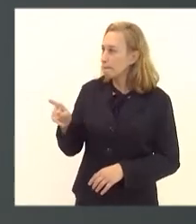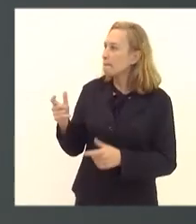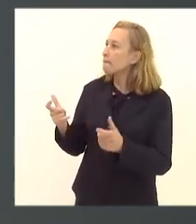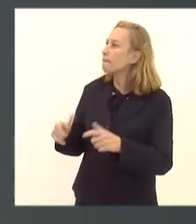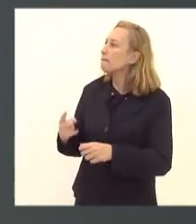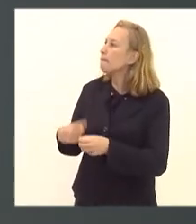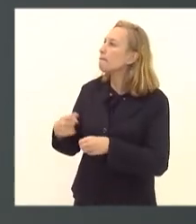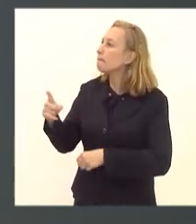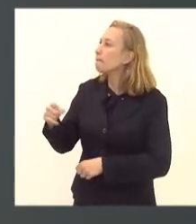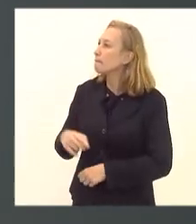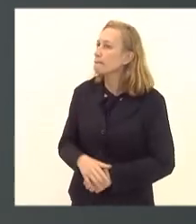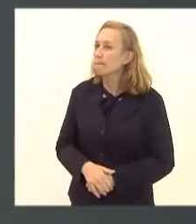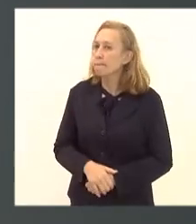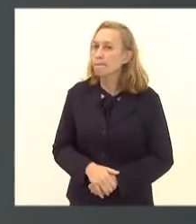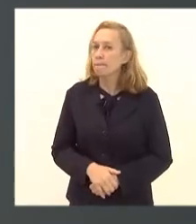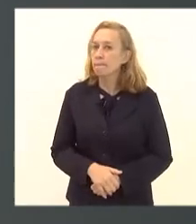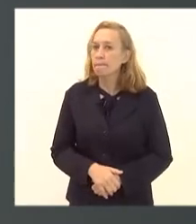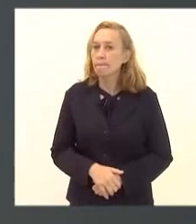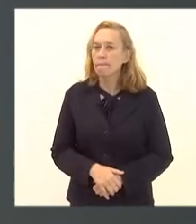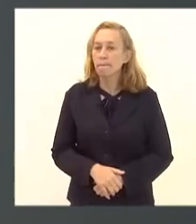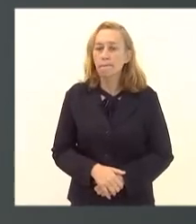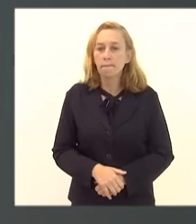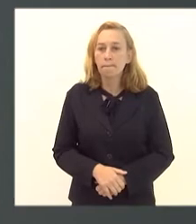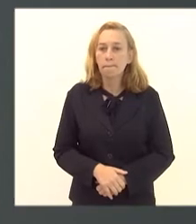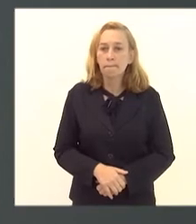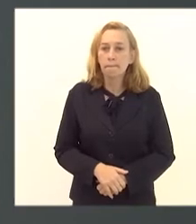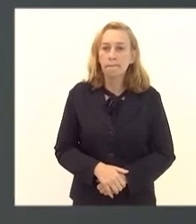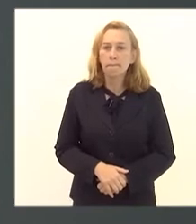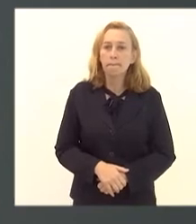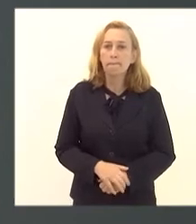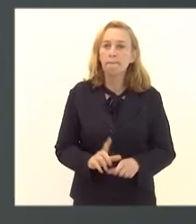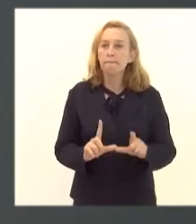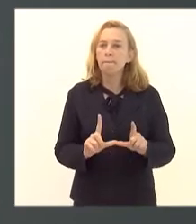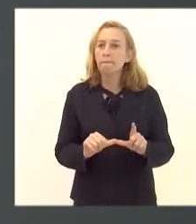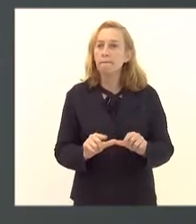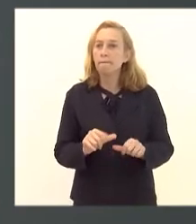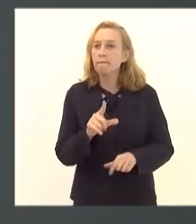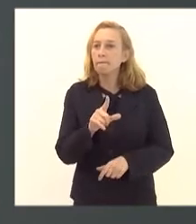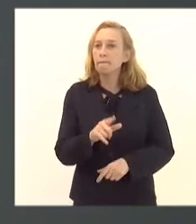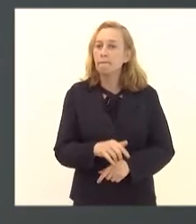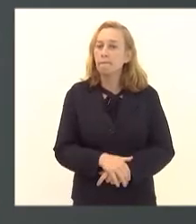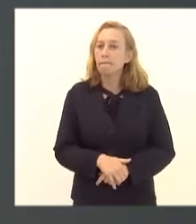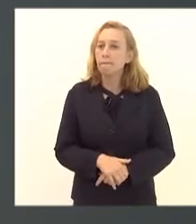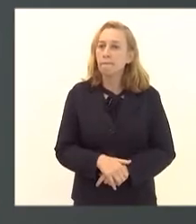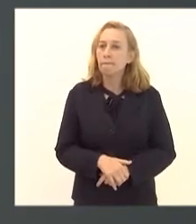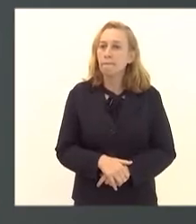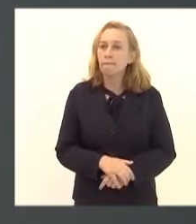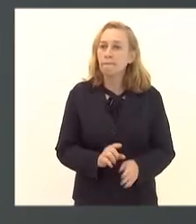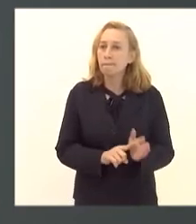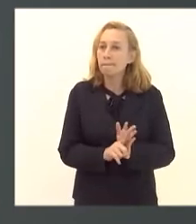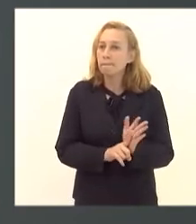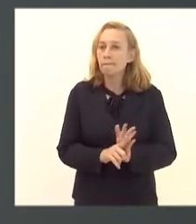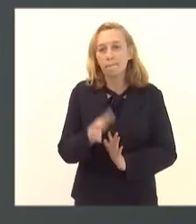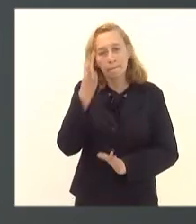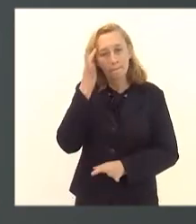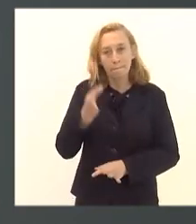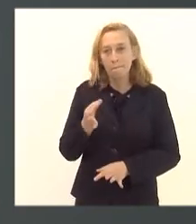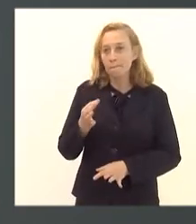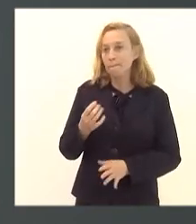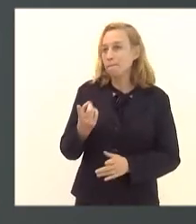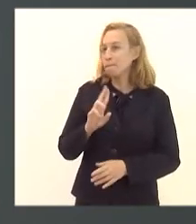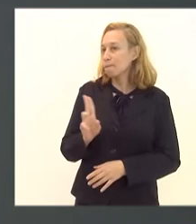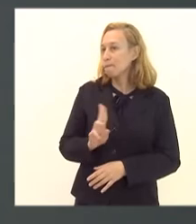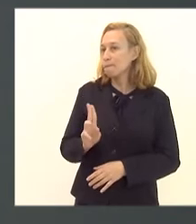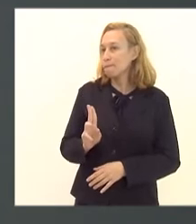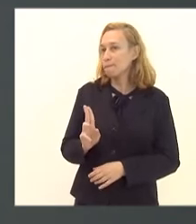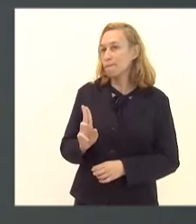aí? O bairro lá em Bangu ali é... Ô fiscal, se tu não souber o nome do bairro, não, você não vai